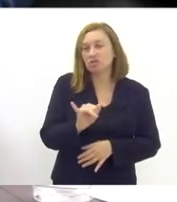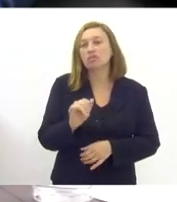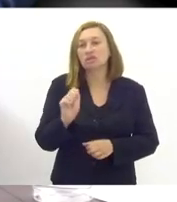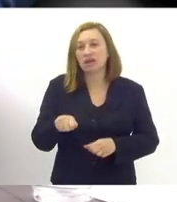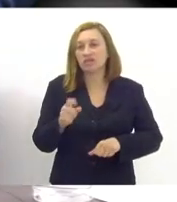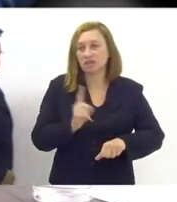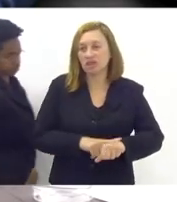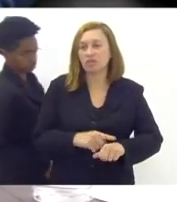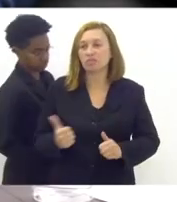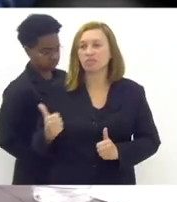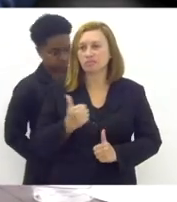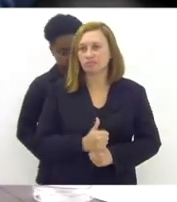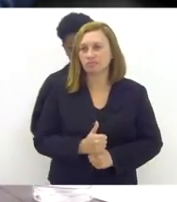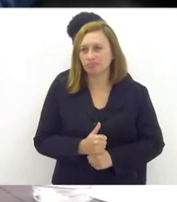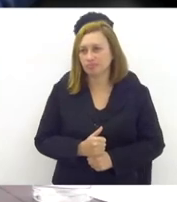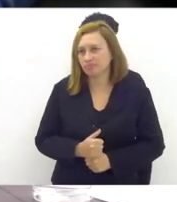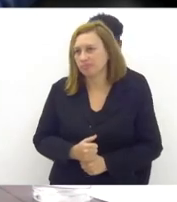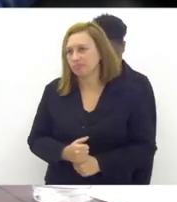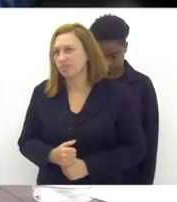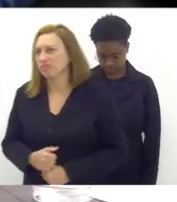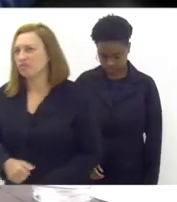Então eu tive que comprovar